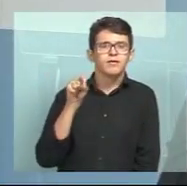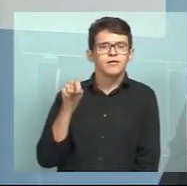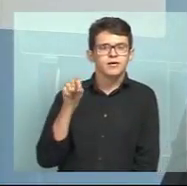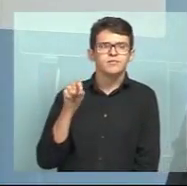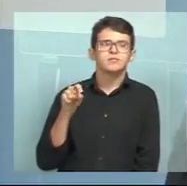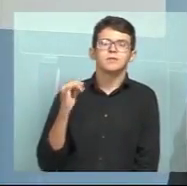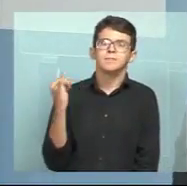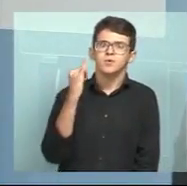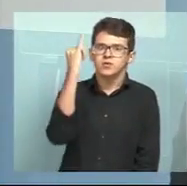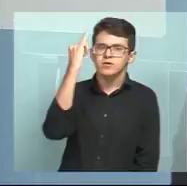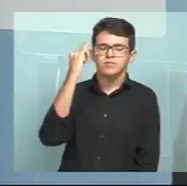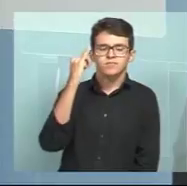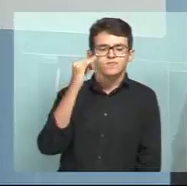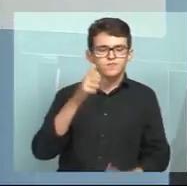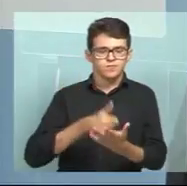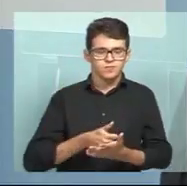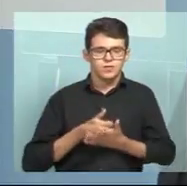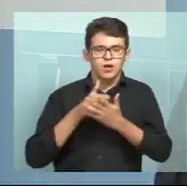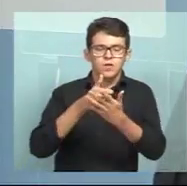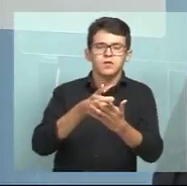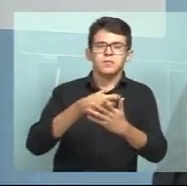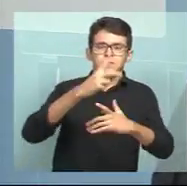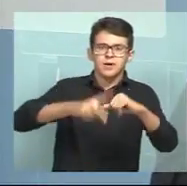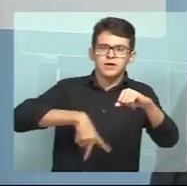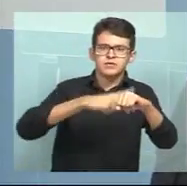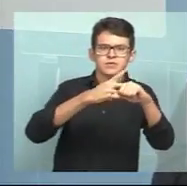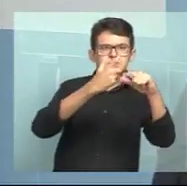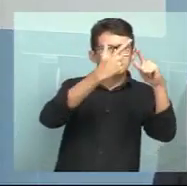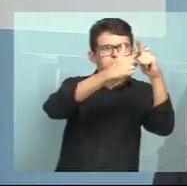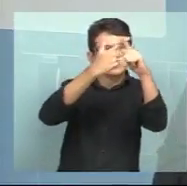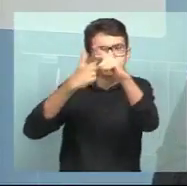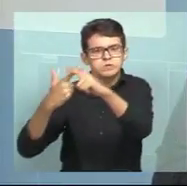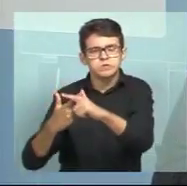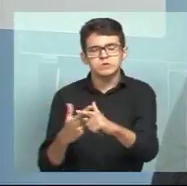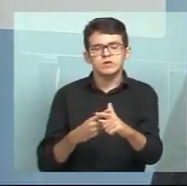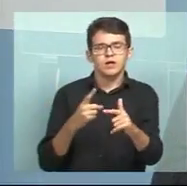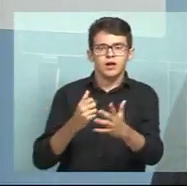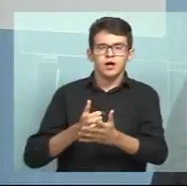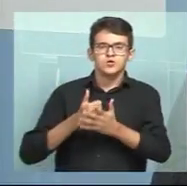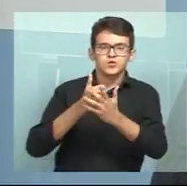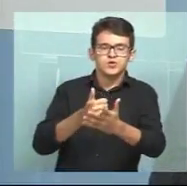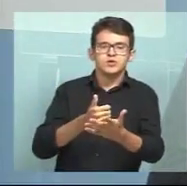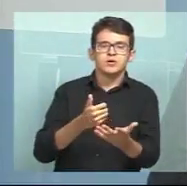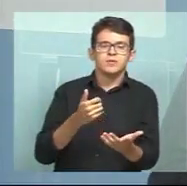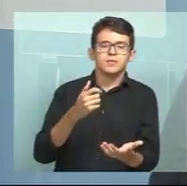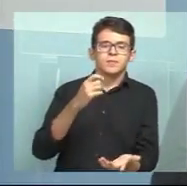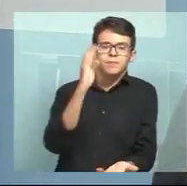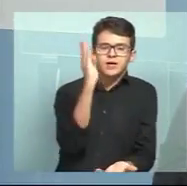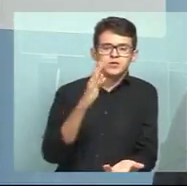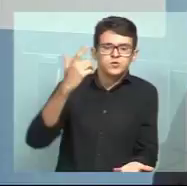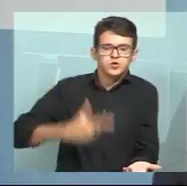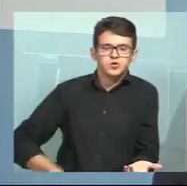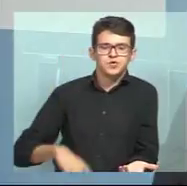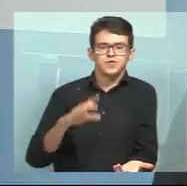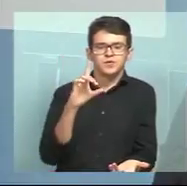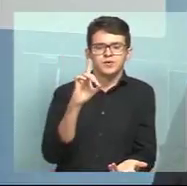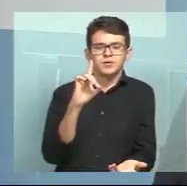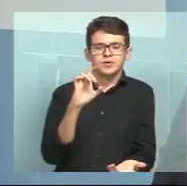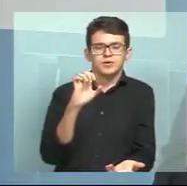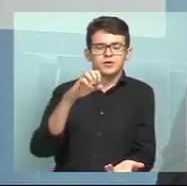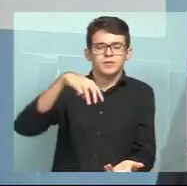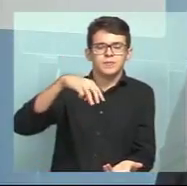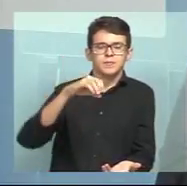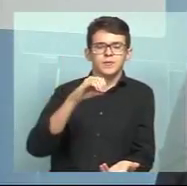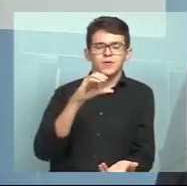da democracia. Na liderança dele, na abertura política do país. Agora, esse caminho que o PT está tomando, Luiz, ele